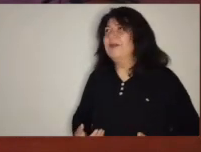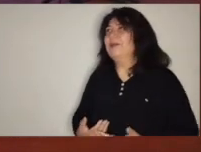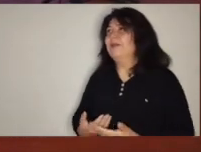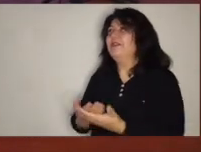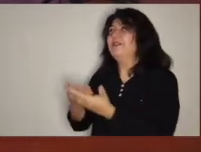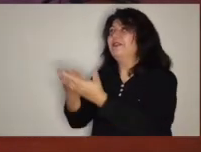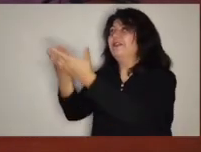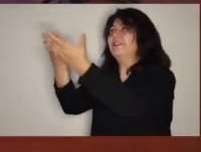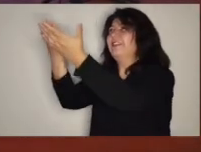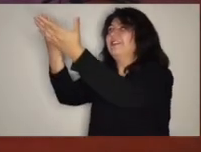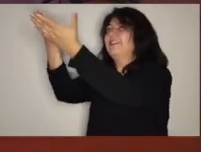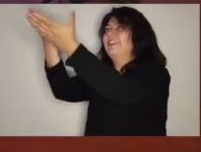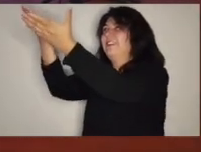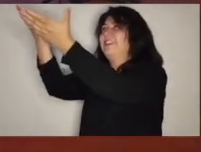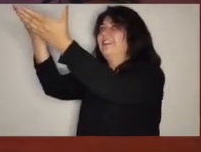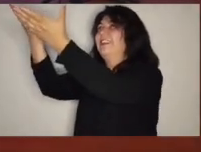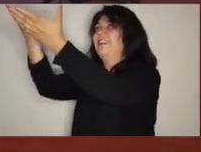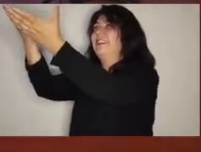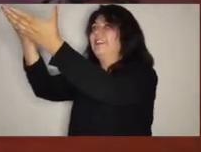totalmente teu.